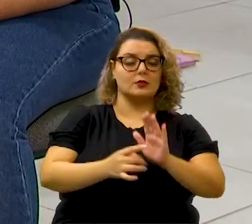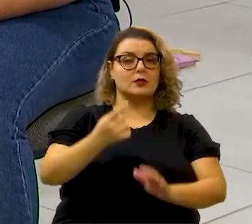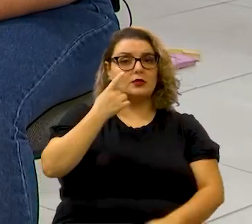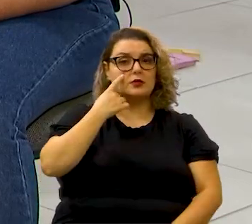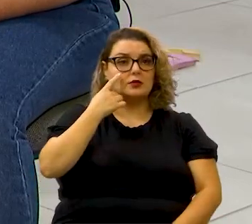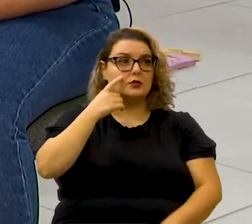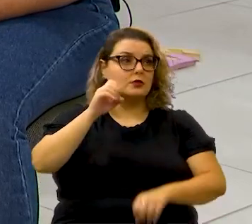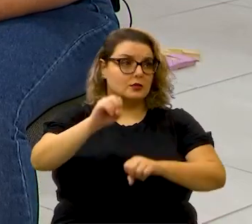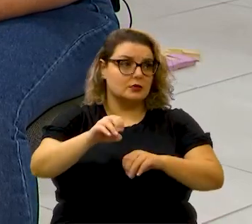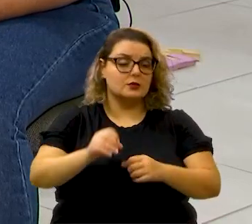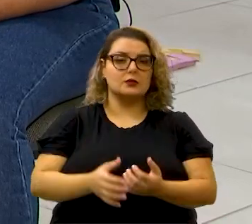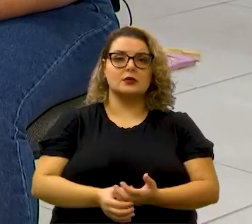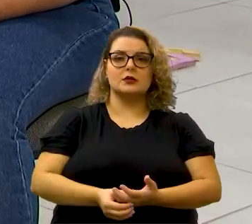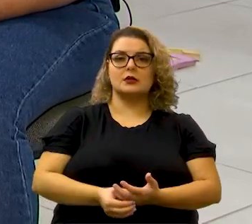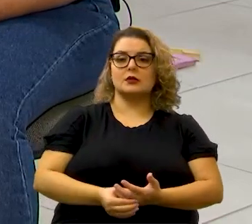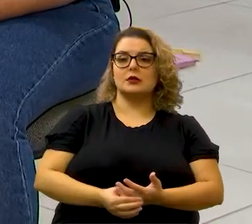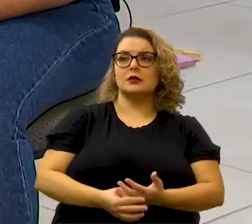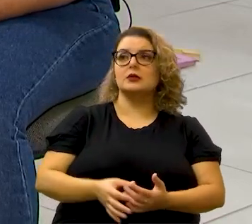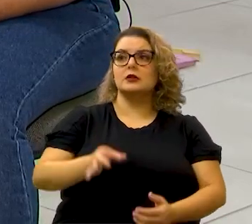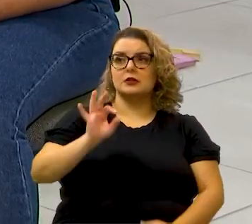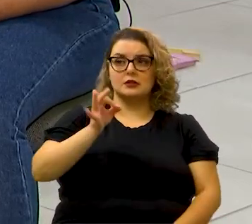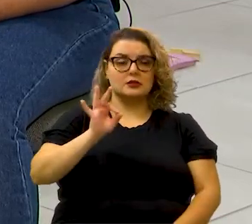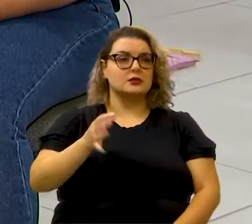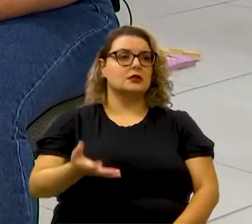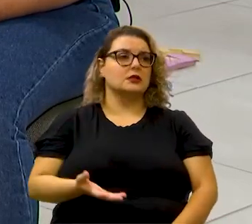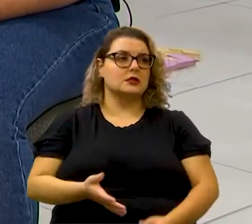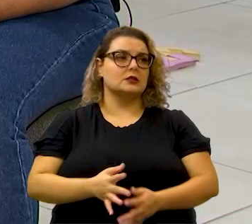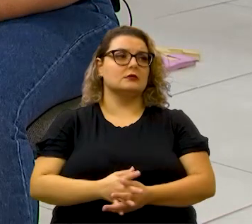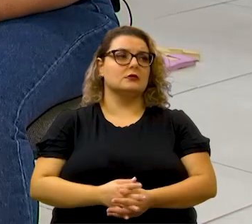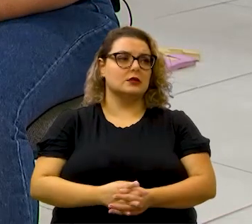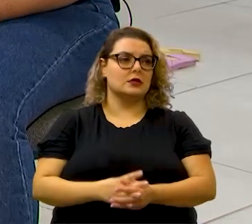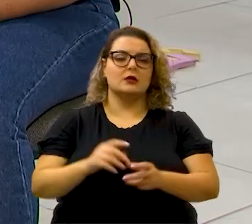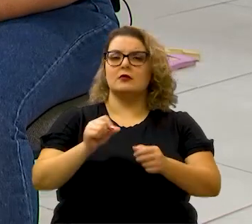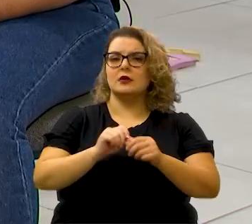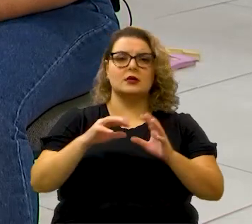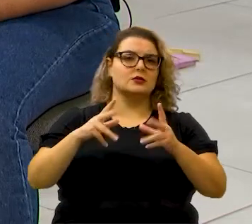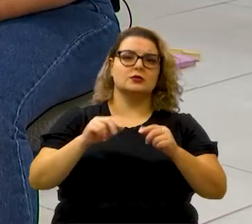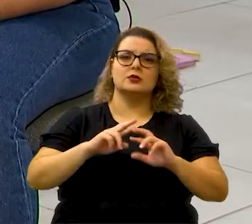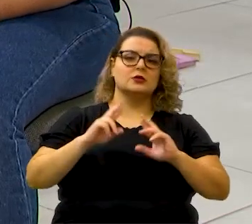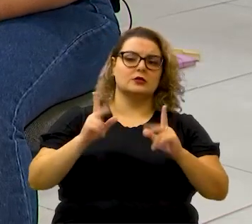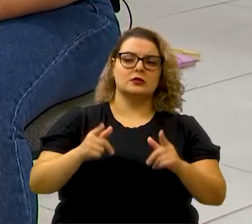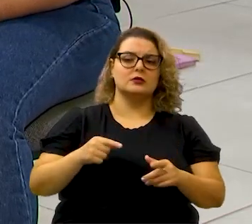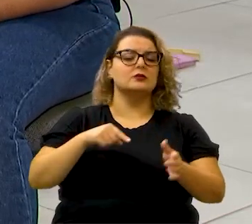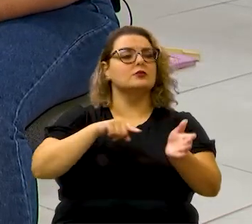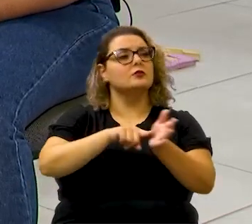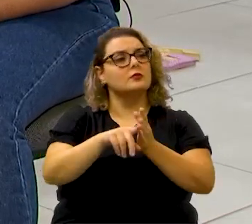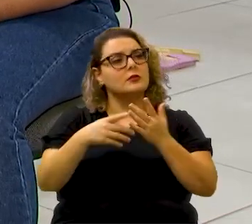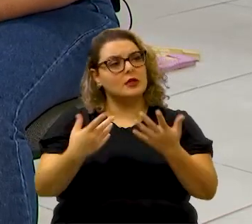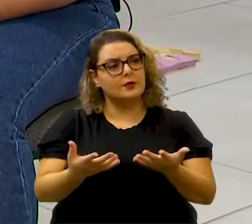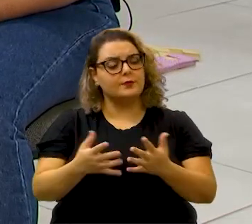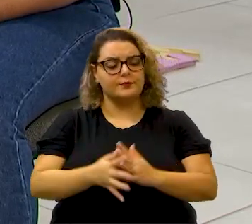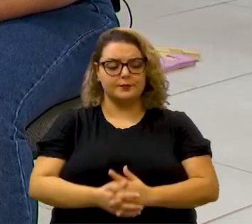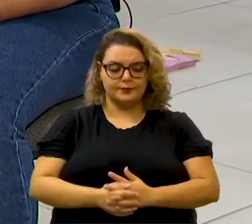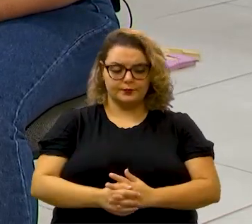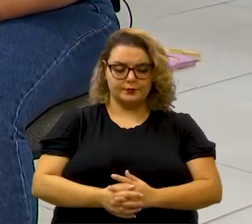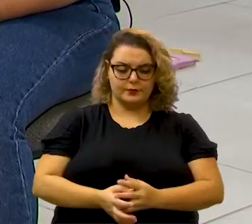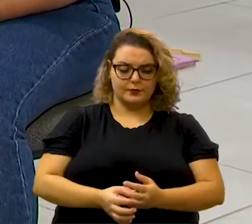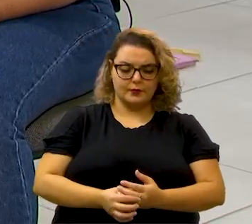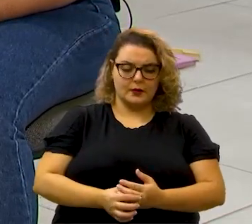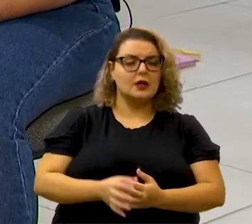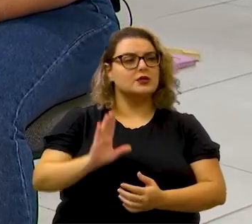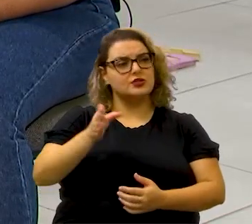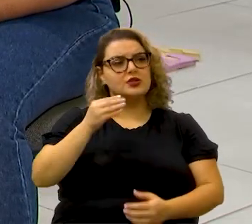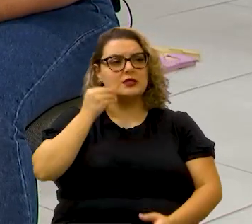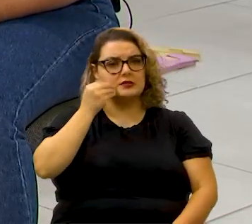acompanhando aqui ao Quadro de Olho na Educação, assistindo ao Quadro de Olho na Educação, e certamente isso faz toda a diferença. Deixa eu te fazer uma pergunta,